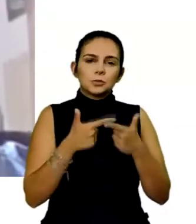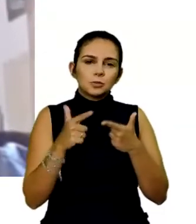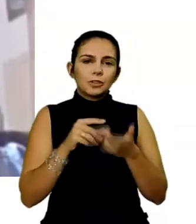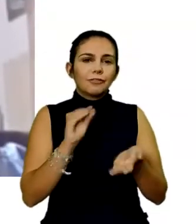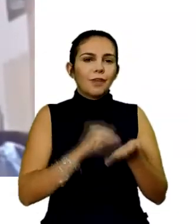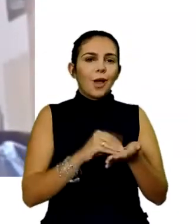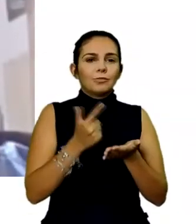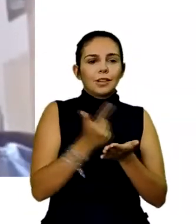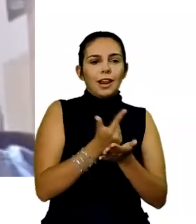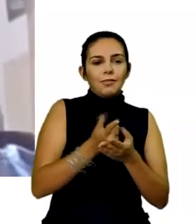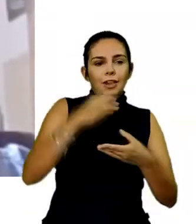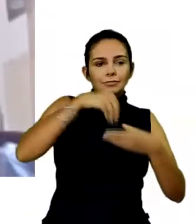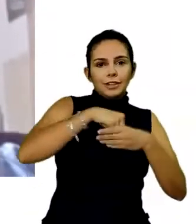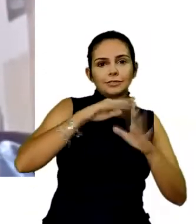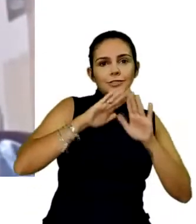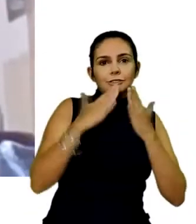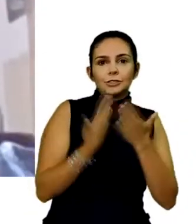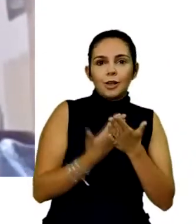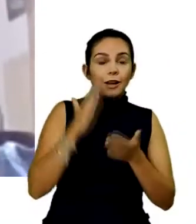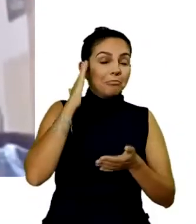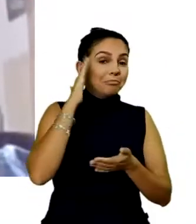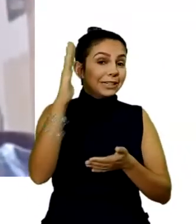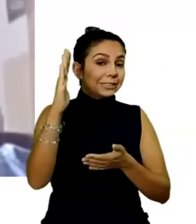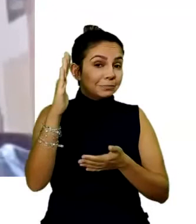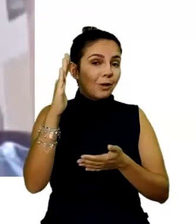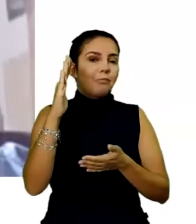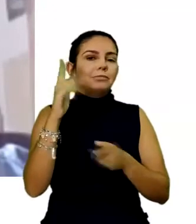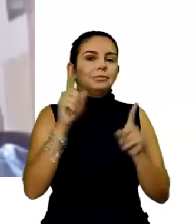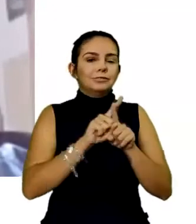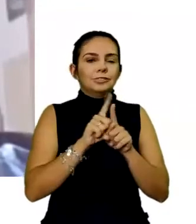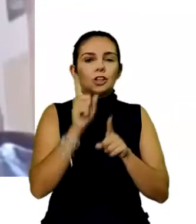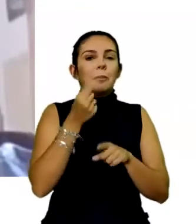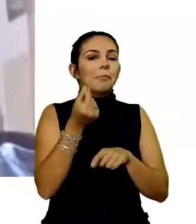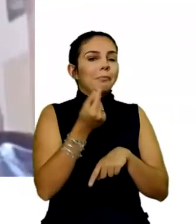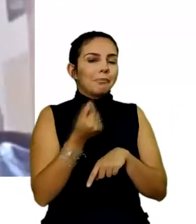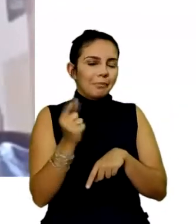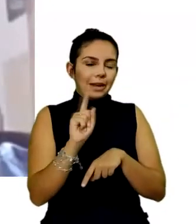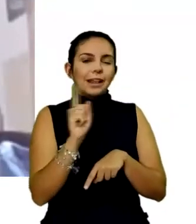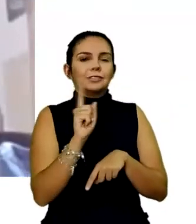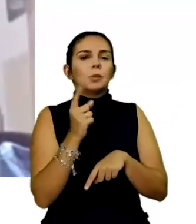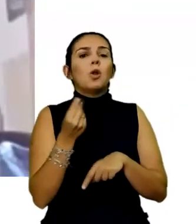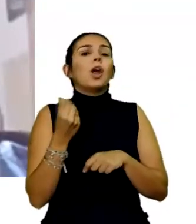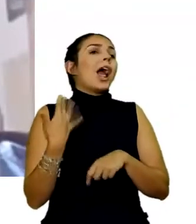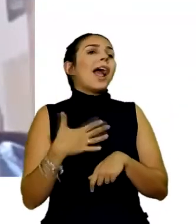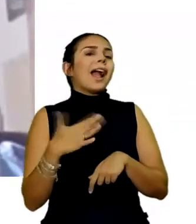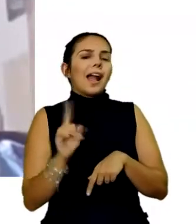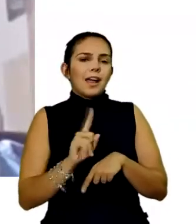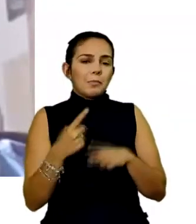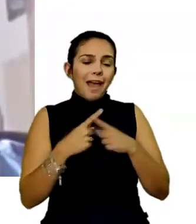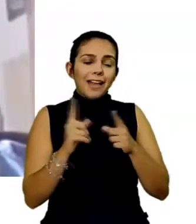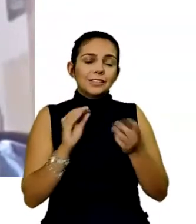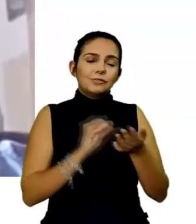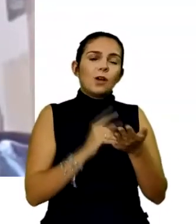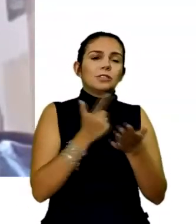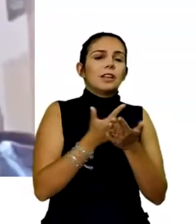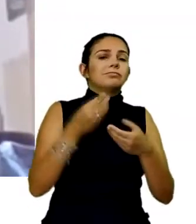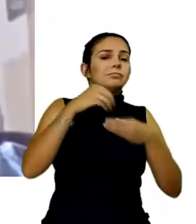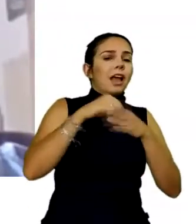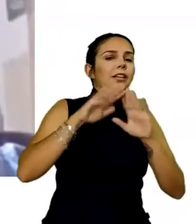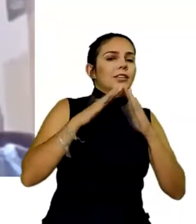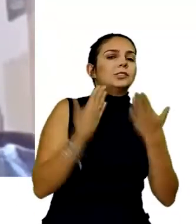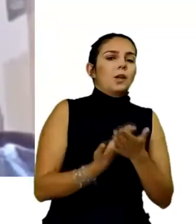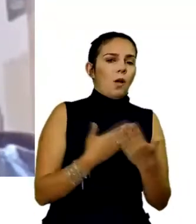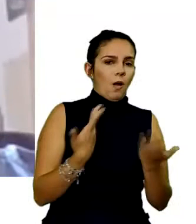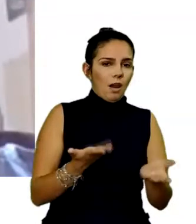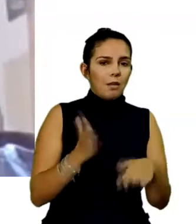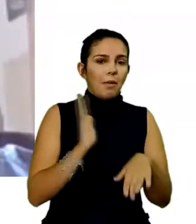falta de livro nas escolas, principalmente isso. Não tanto o preço, não, porque o livro também não é tão caro assim, né? Eu